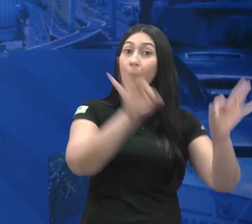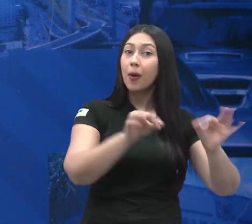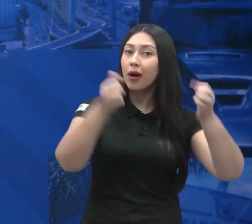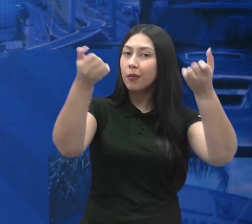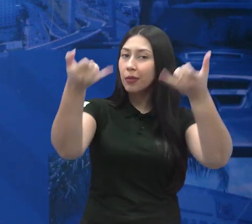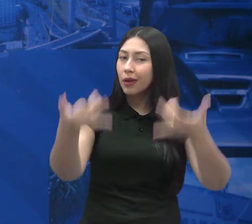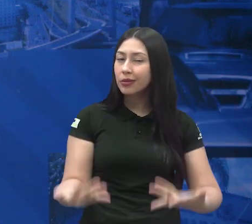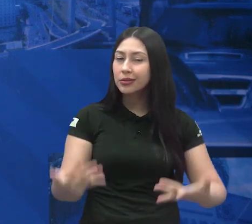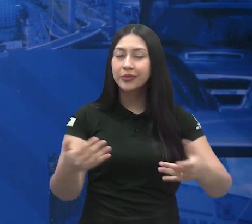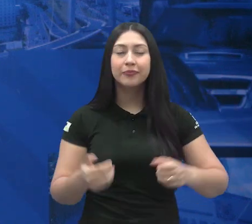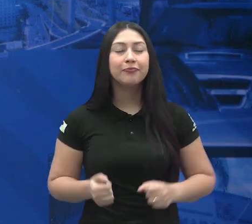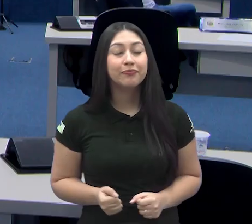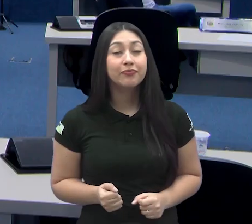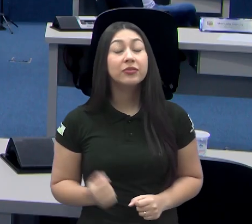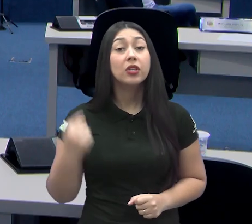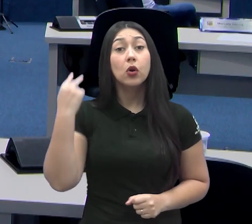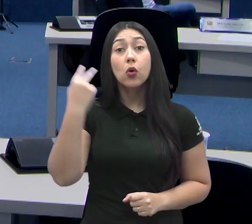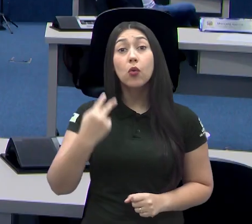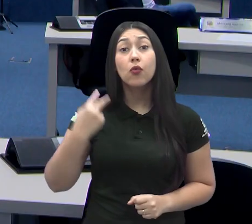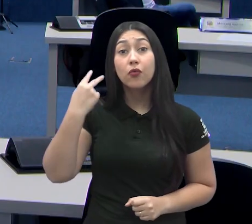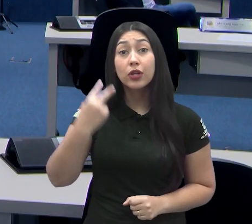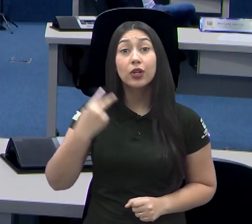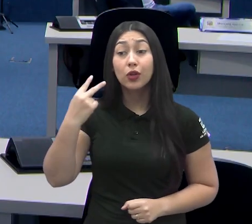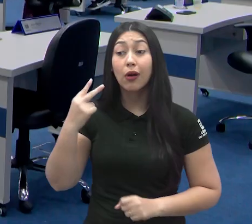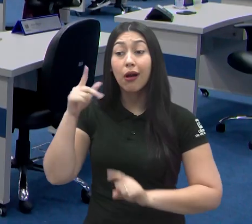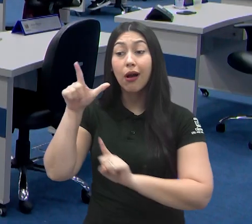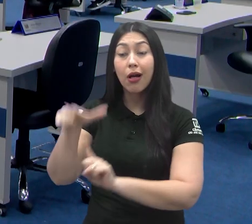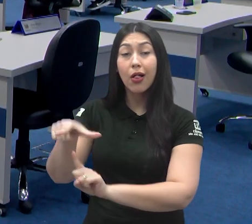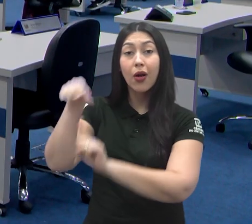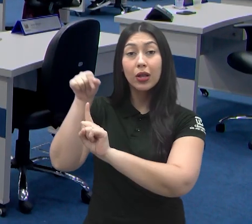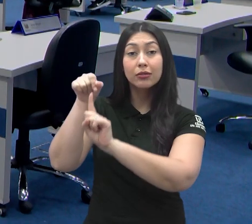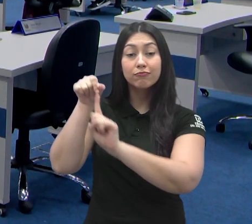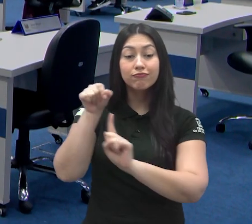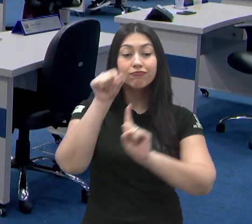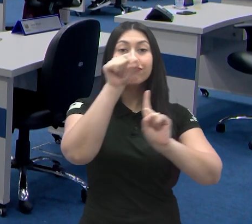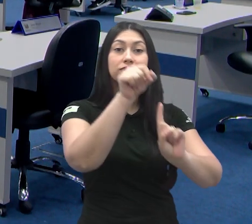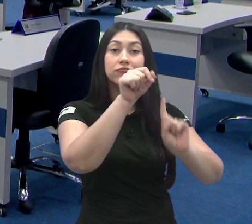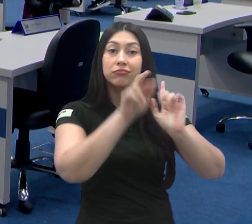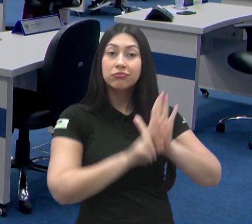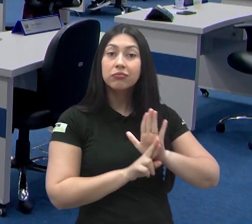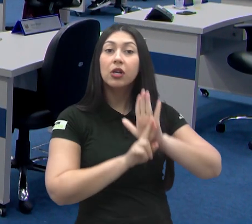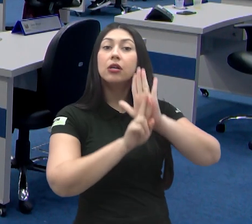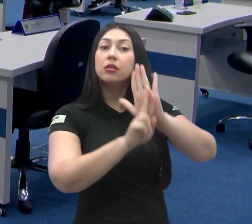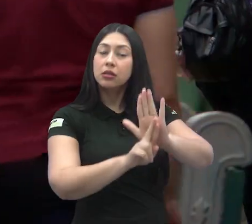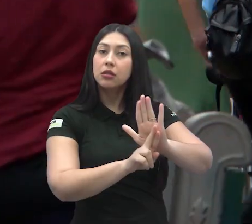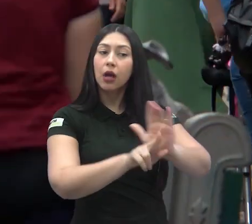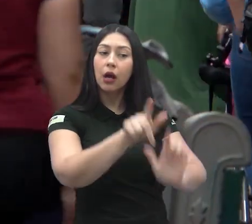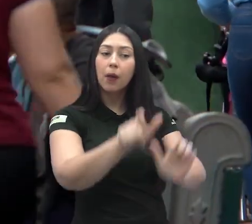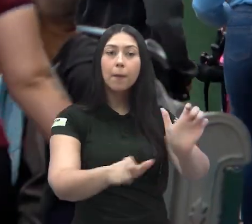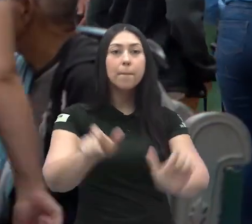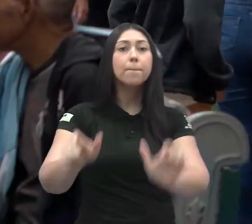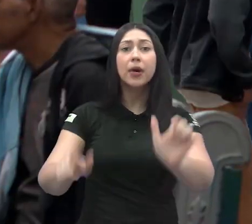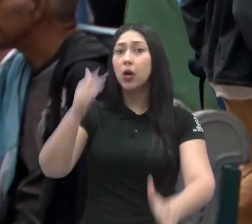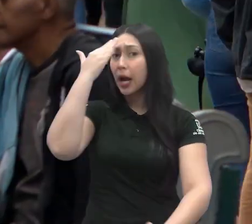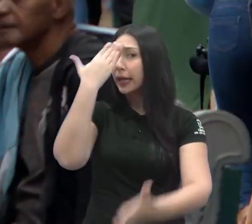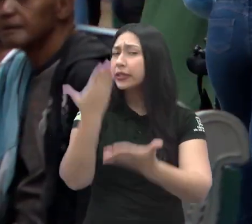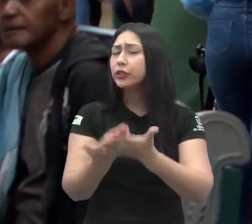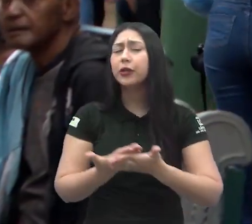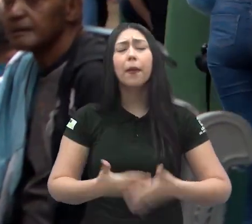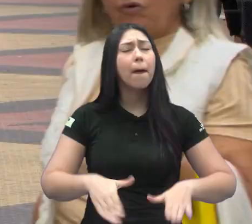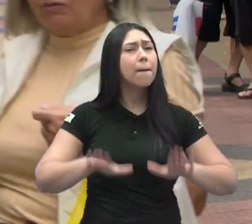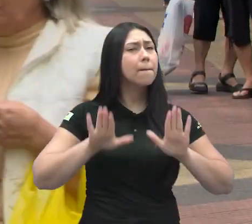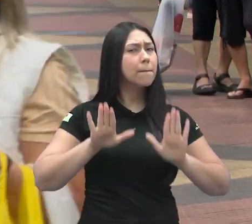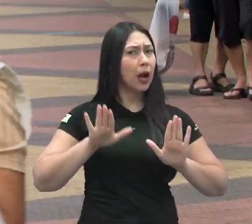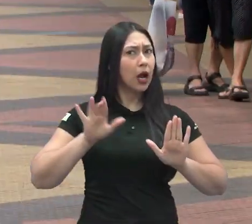perguntas na reportagem a seguir. Um vereador, quando eleito, é escolhido por representar aquilo que os seus eleitores